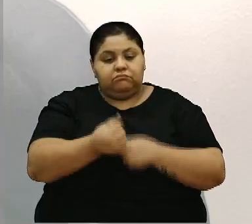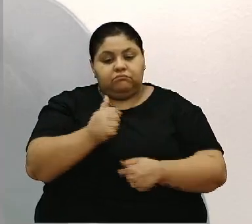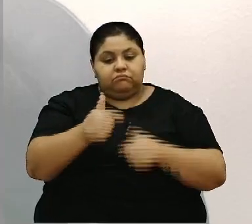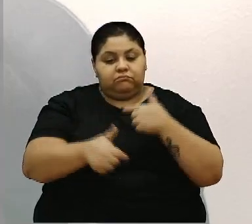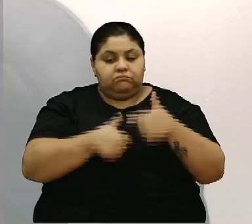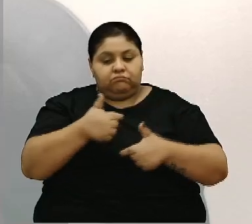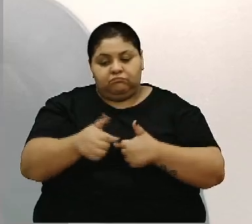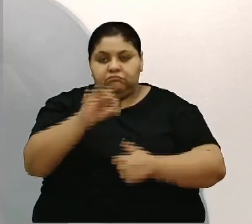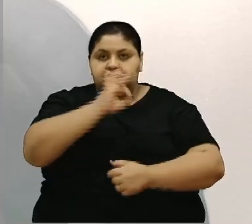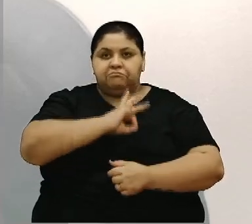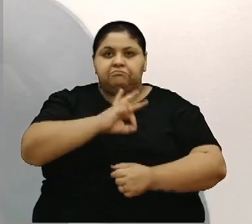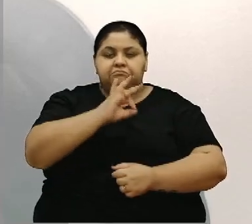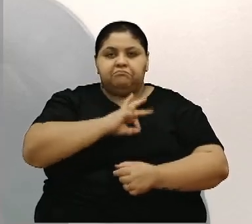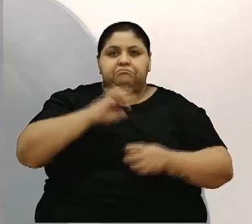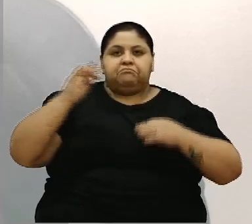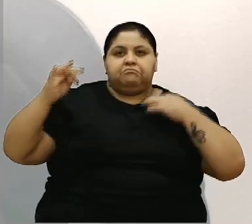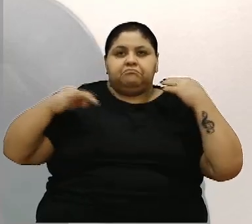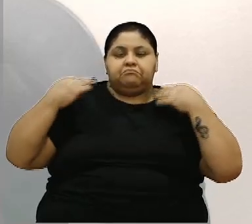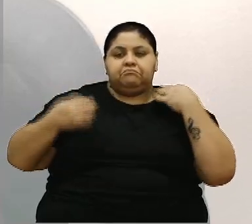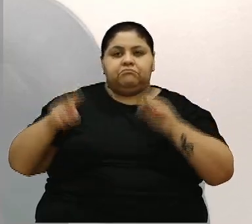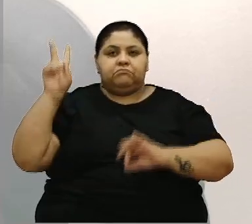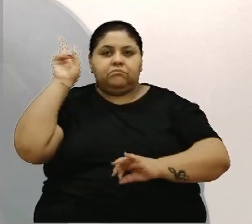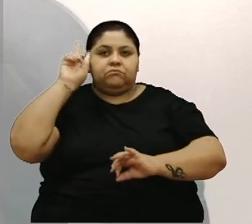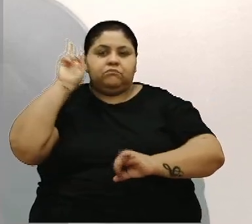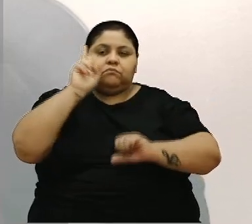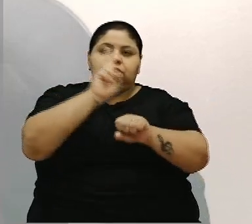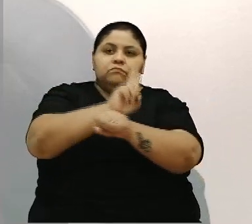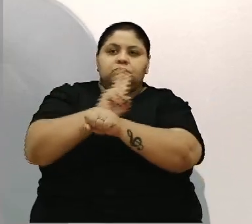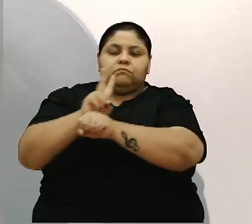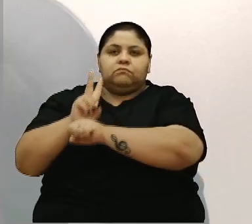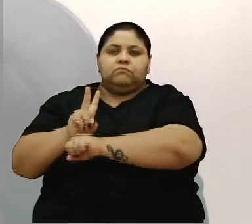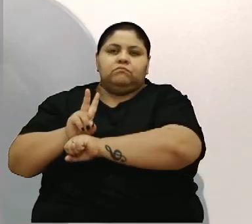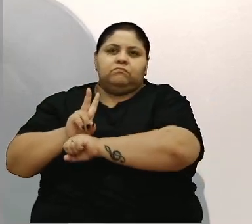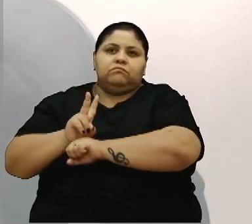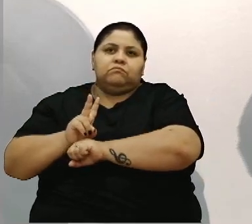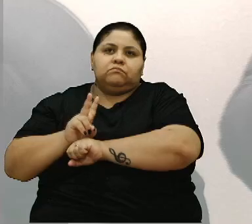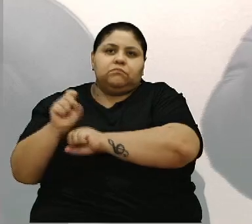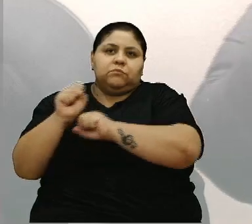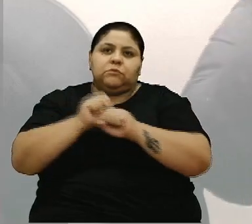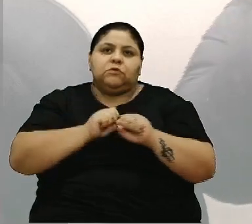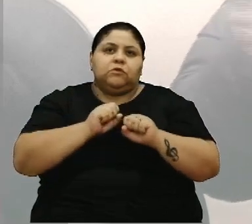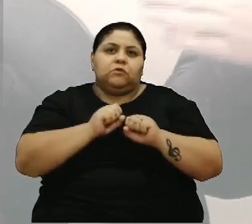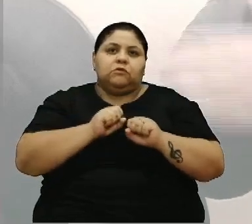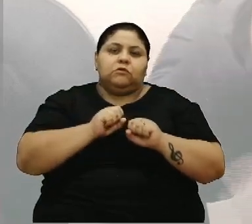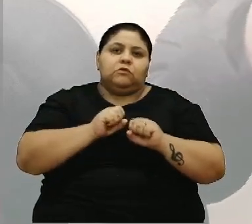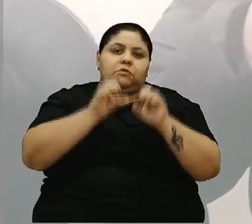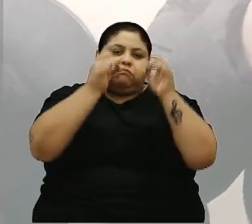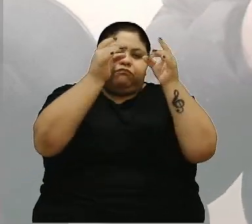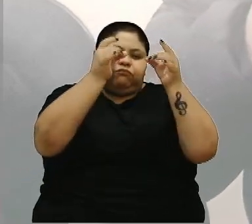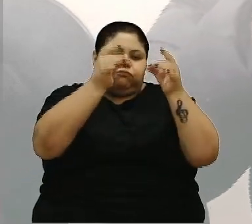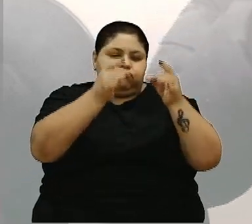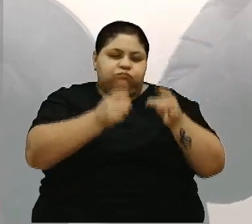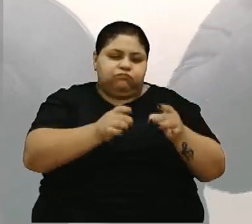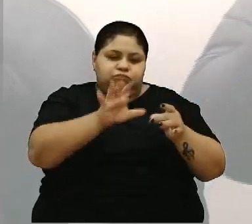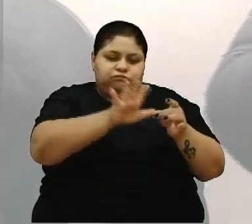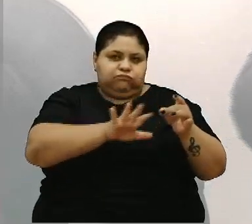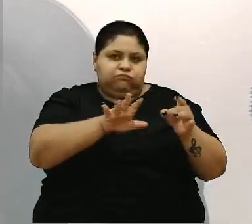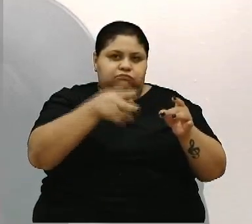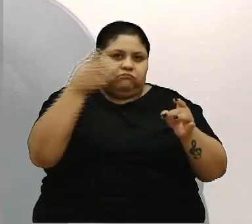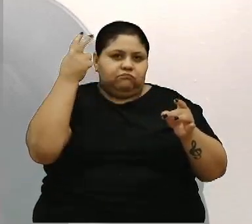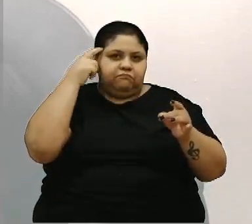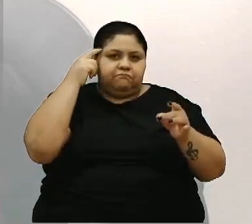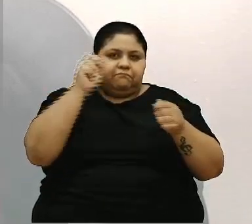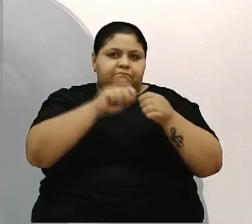na renda, no turismo, na história, na preservação. Poderia entrar em todas as áreas aqui da cultura que elas estão envolvidas e